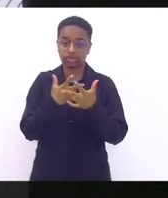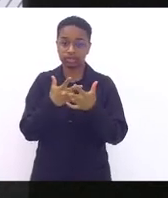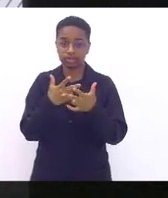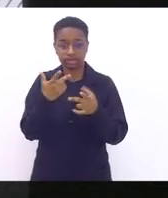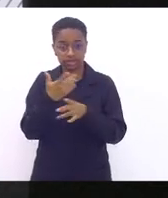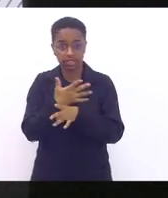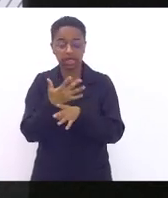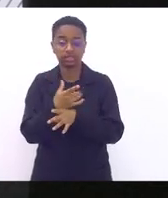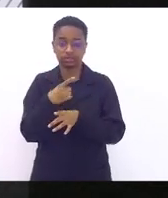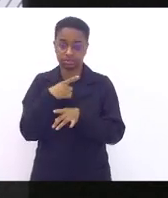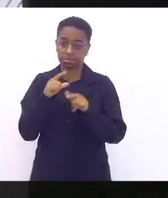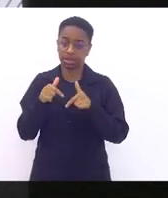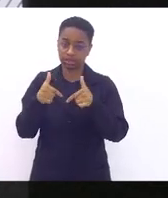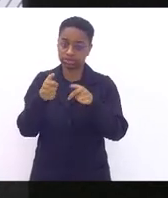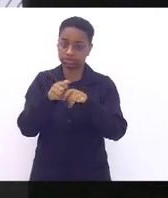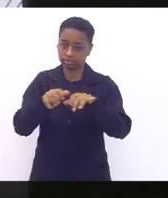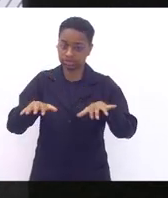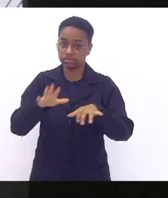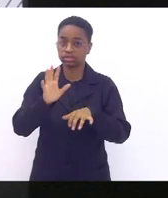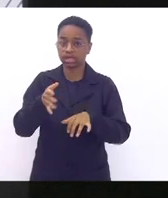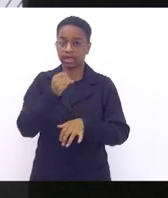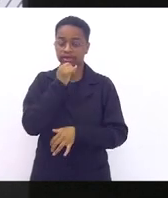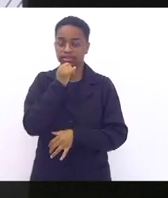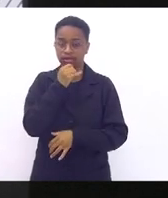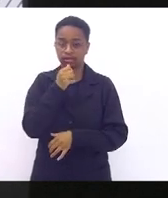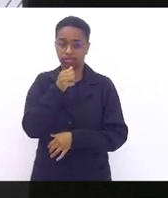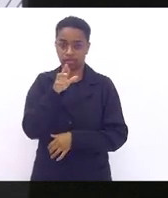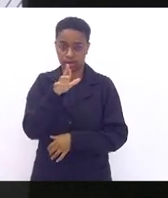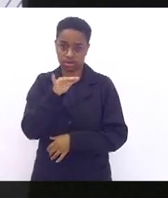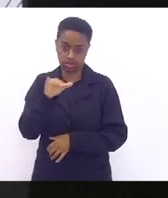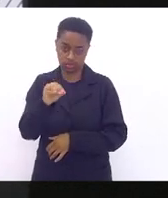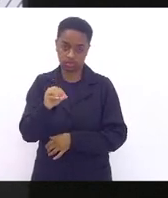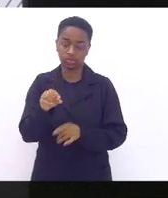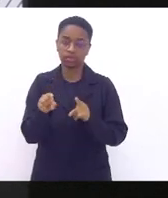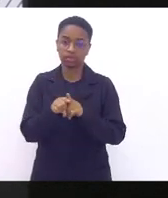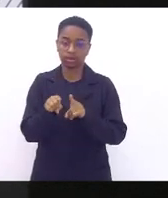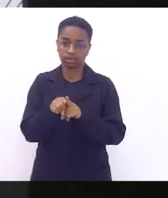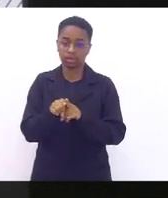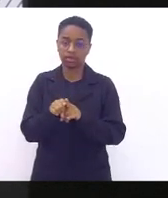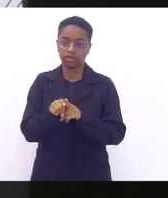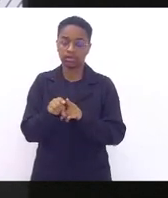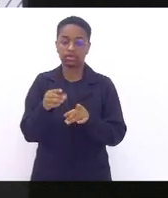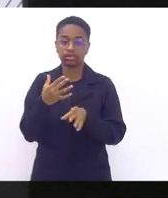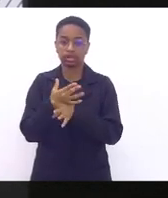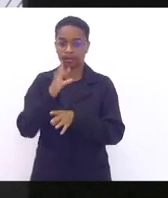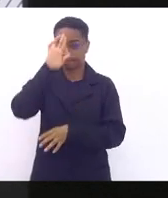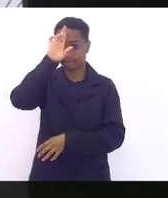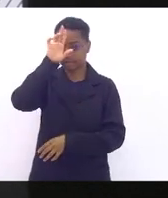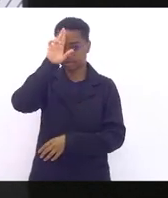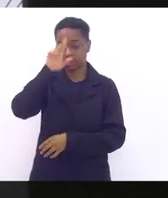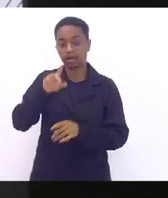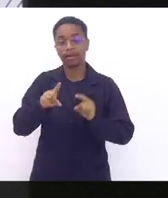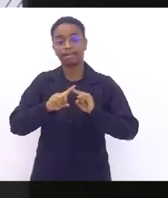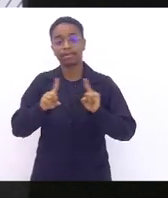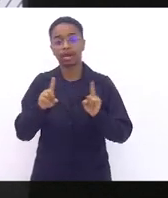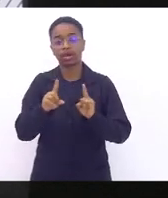totalmente descentralizadas, como é o caso do município do Rio de Janeiro, né? Como é o caso do município de Mesquita, e nós temos